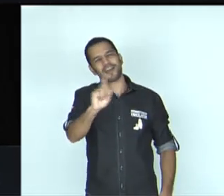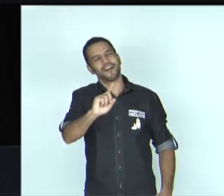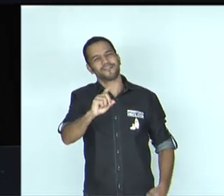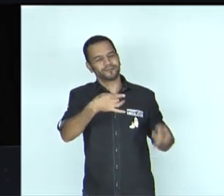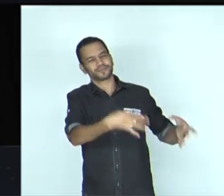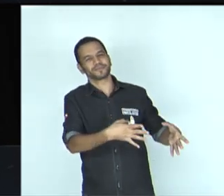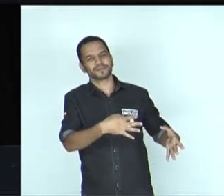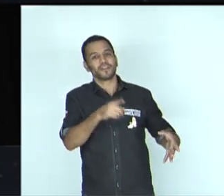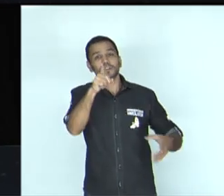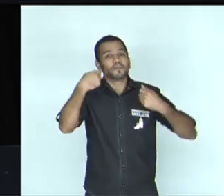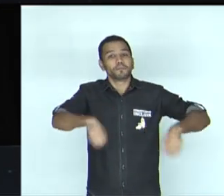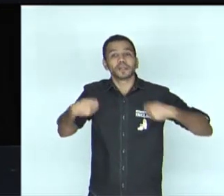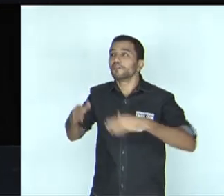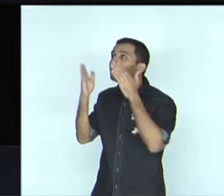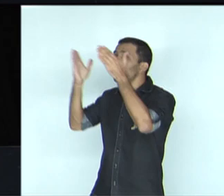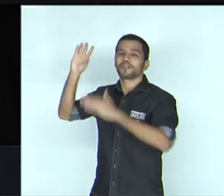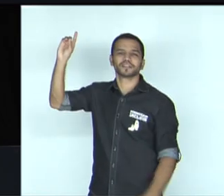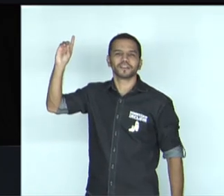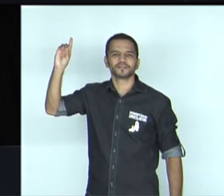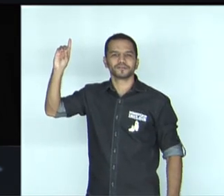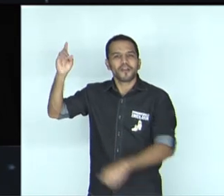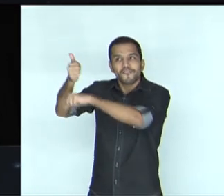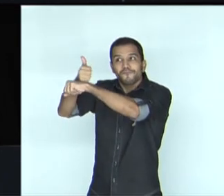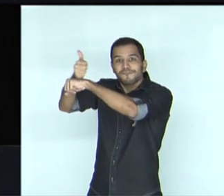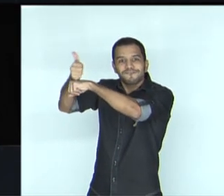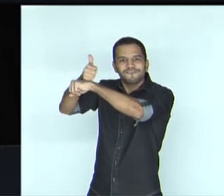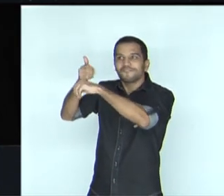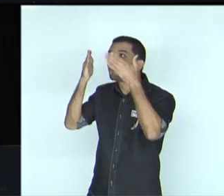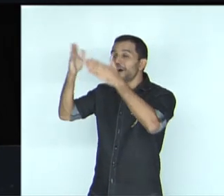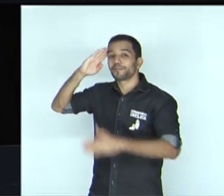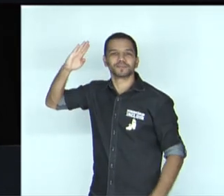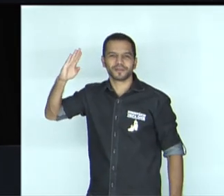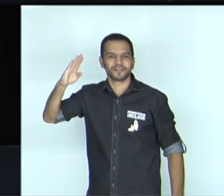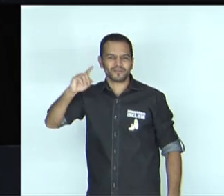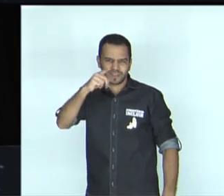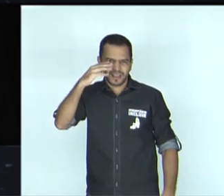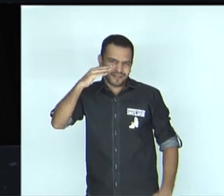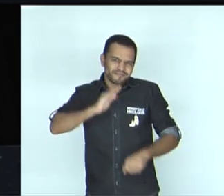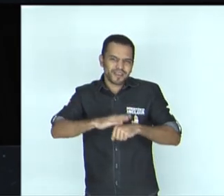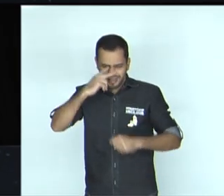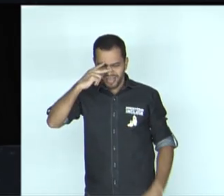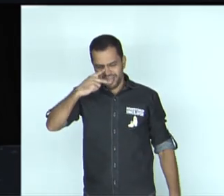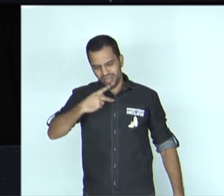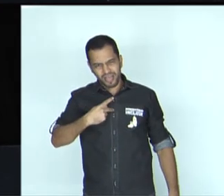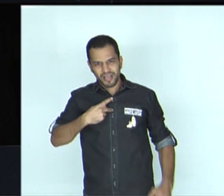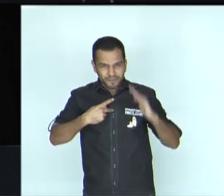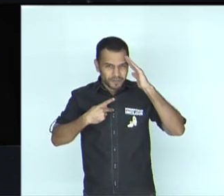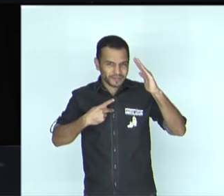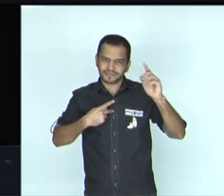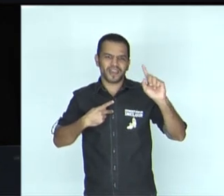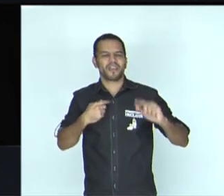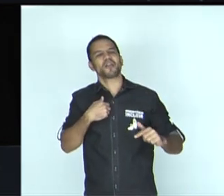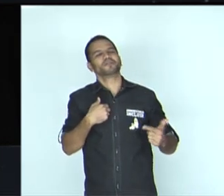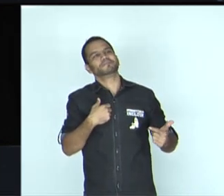A prioridade da vida não deveria ser o seu umbigo, a coisa que você vai dirigir, a casa que você